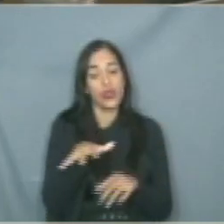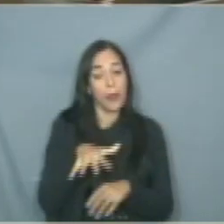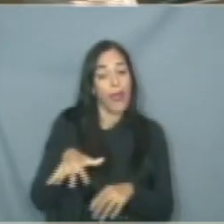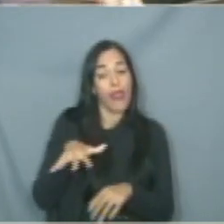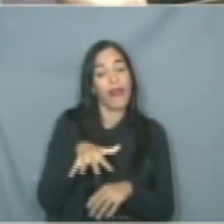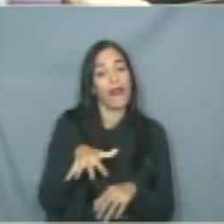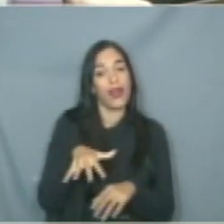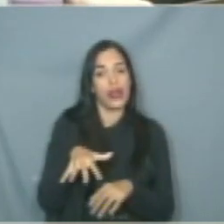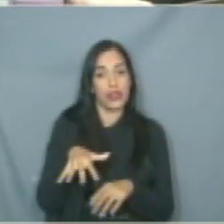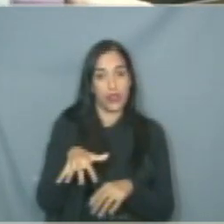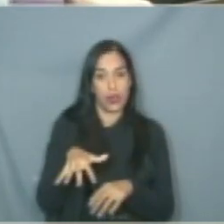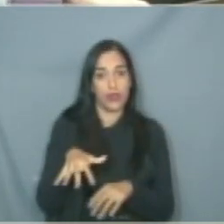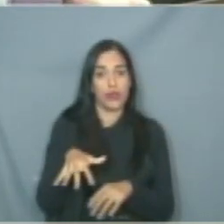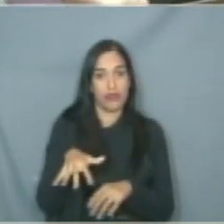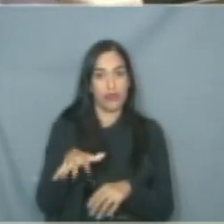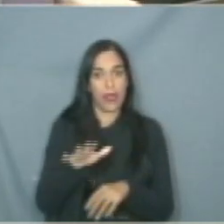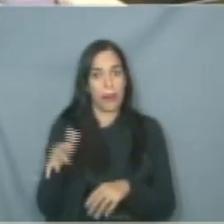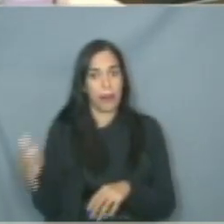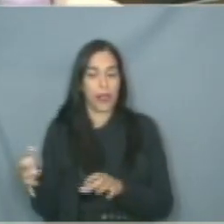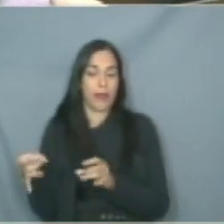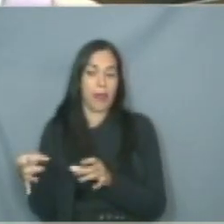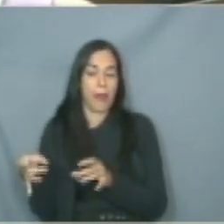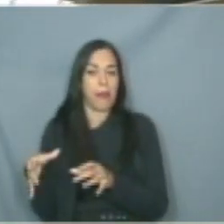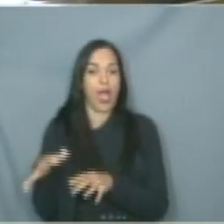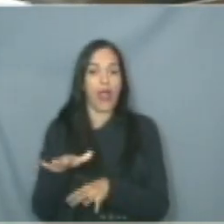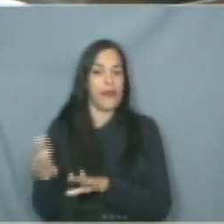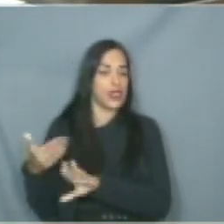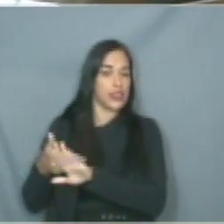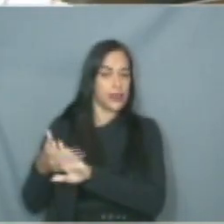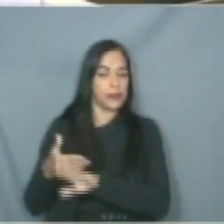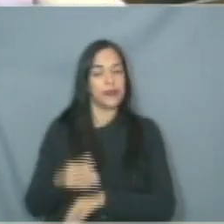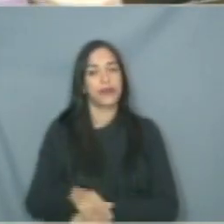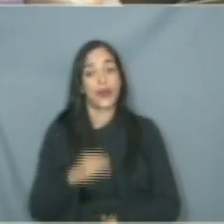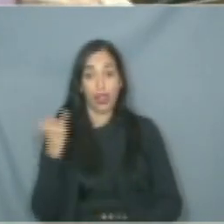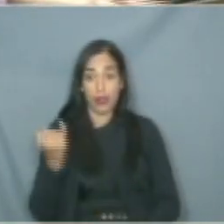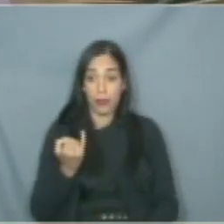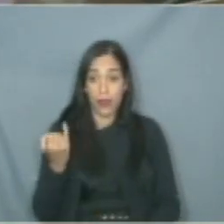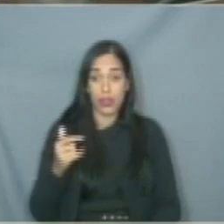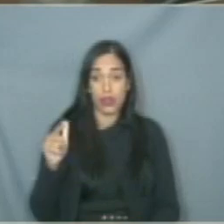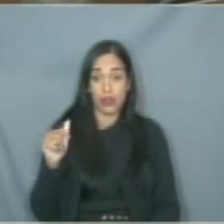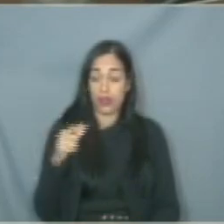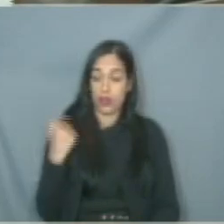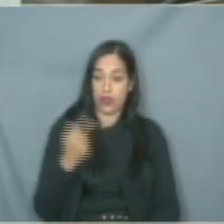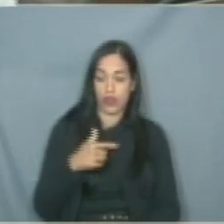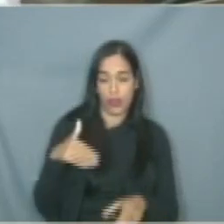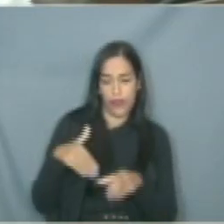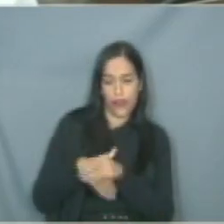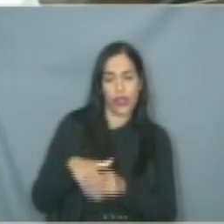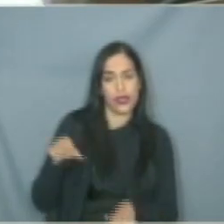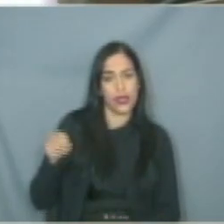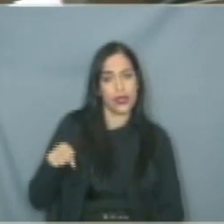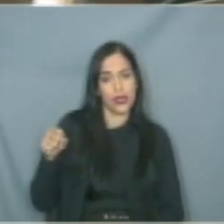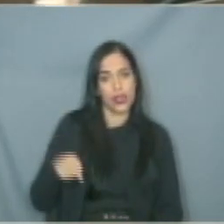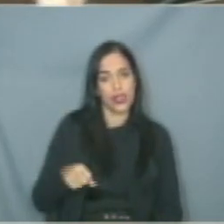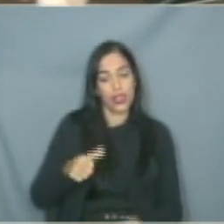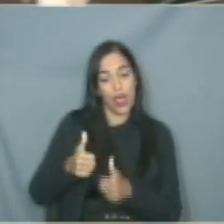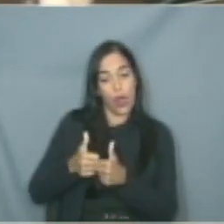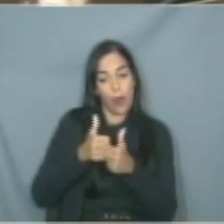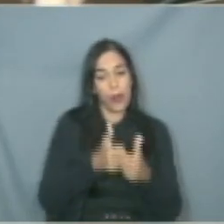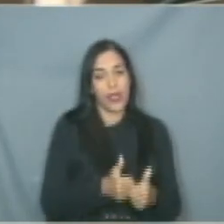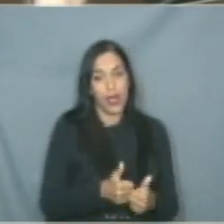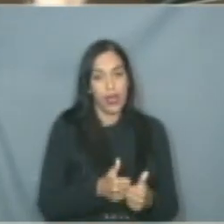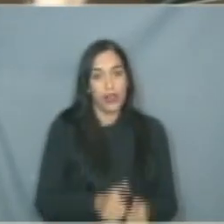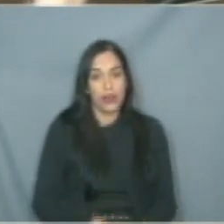no mercado de sucata. Então, vem em bom tempo, é importantíssimo a gente votar sim, acompanhar,